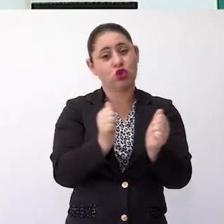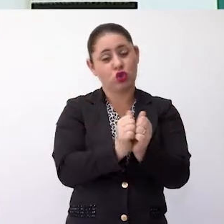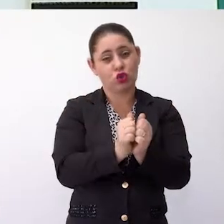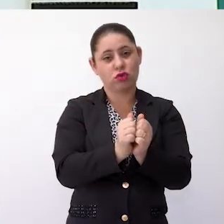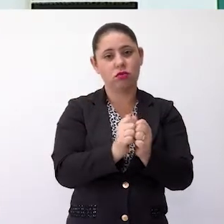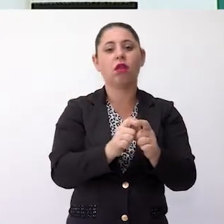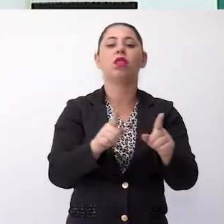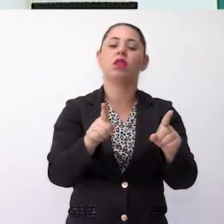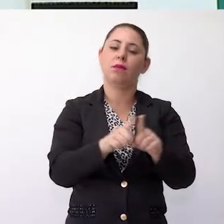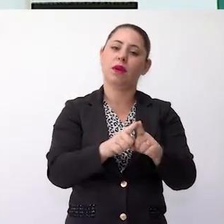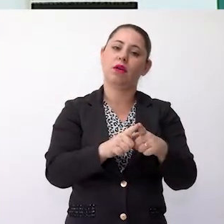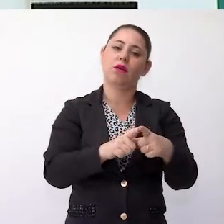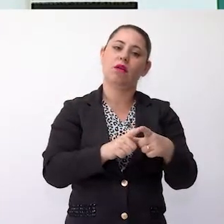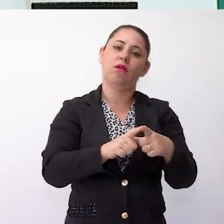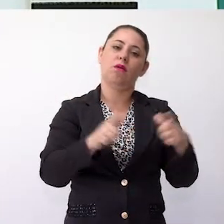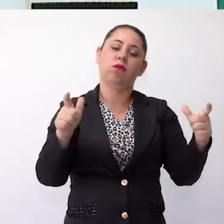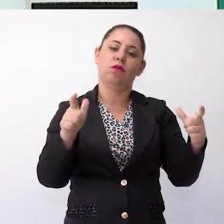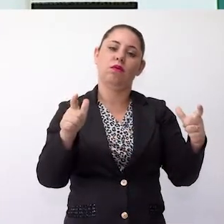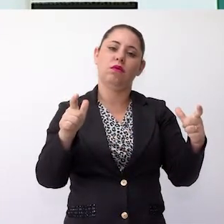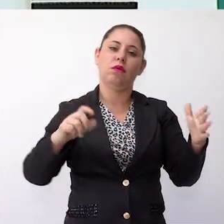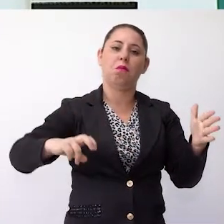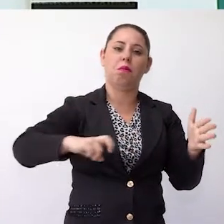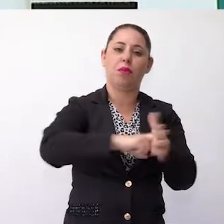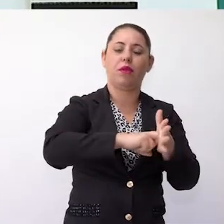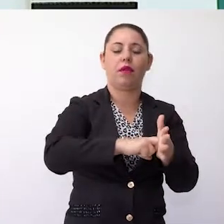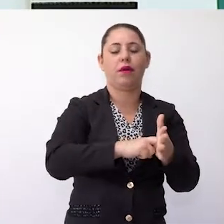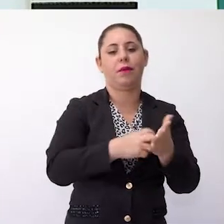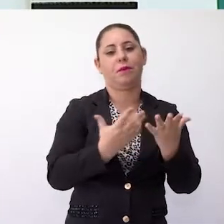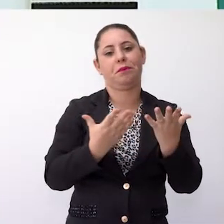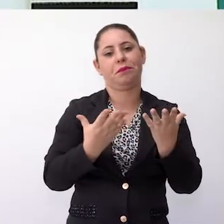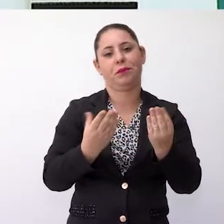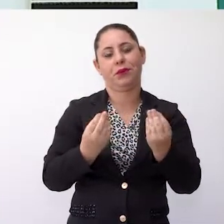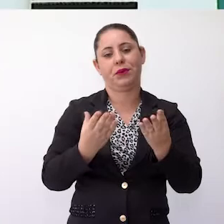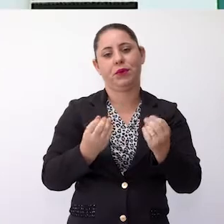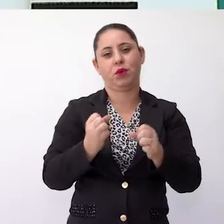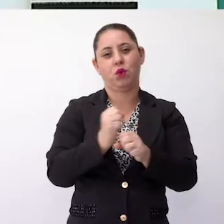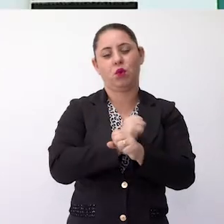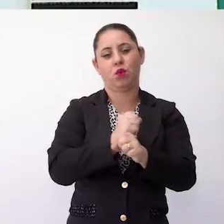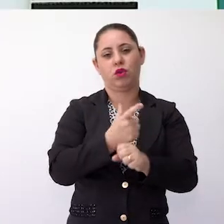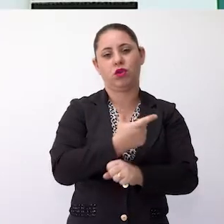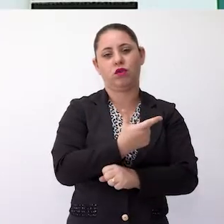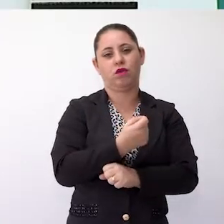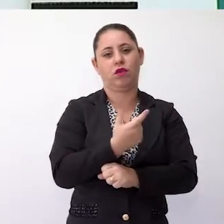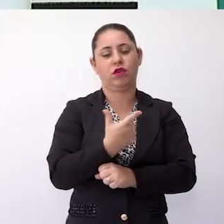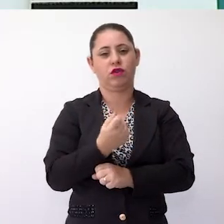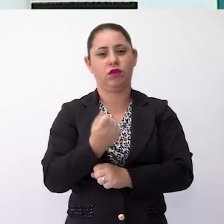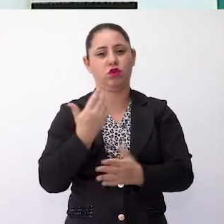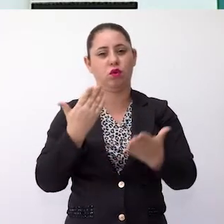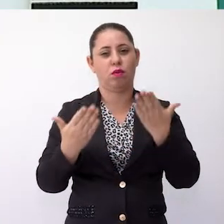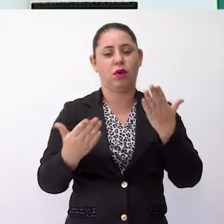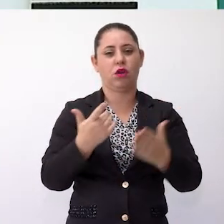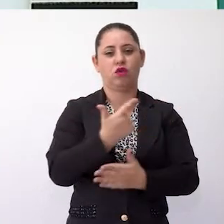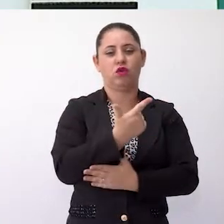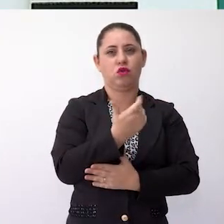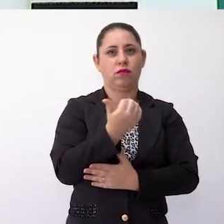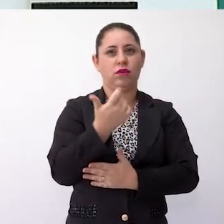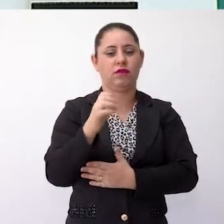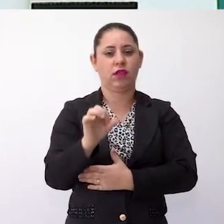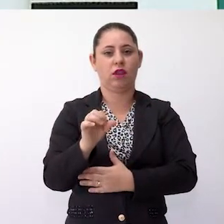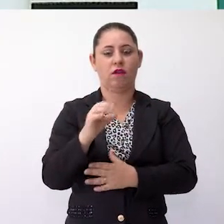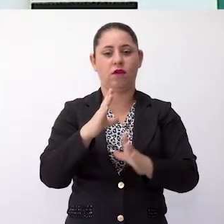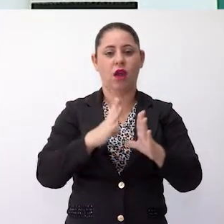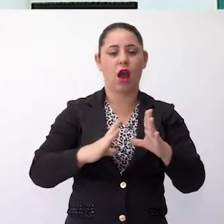o aumento do acidente cresceu bastante. Né? O ano de 2020, em relação a 2019, teve um acréscimo